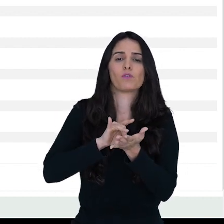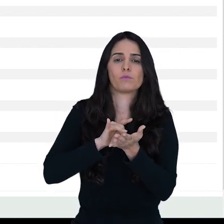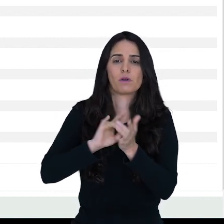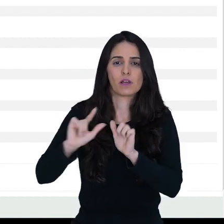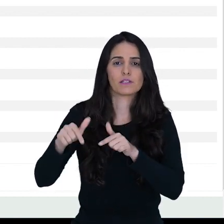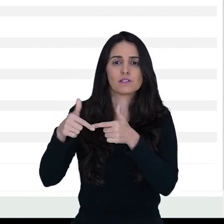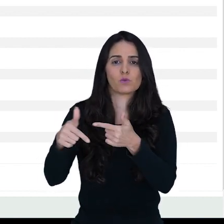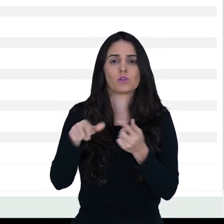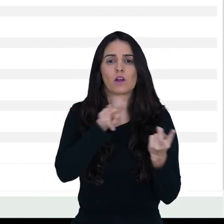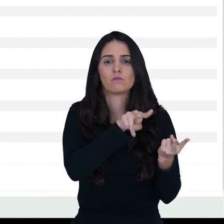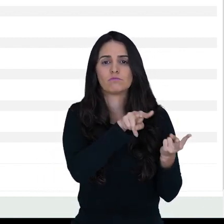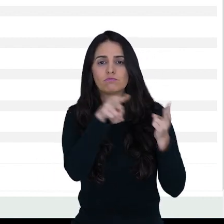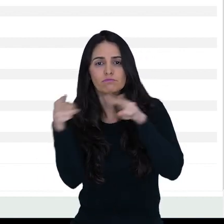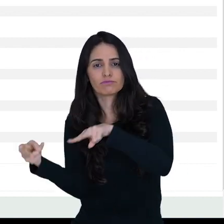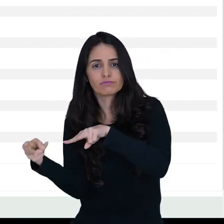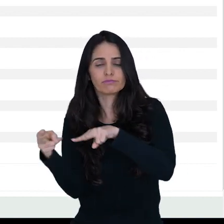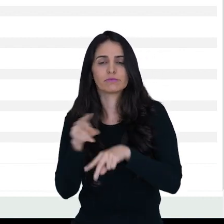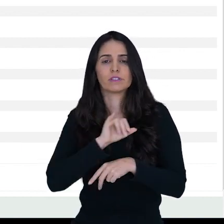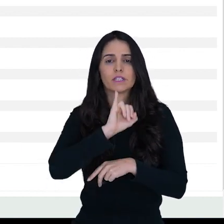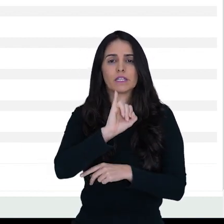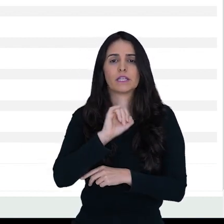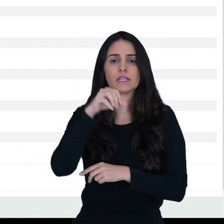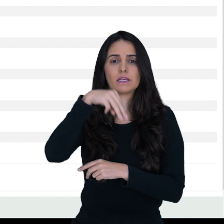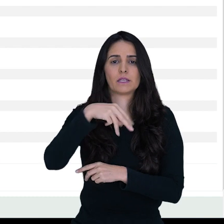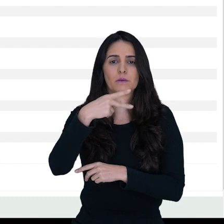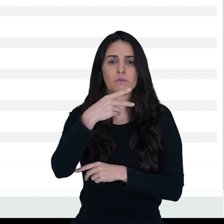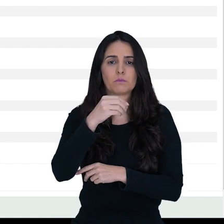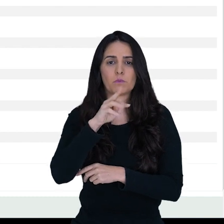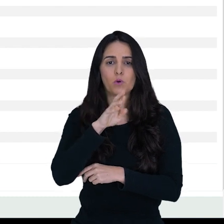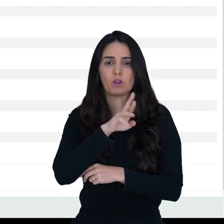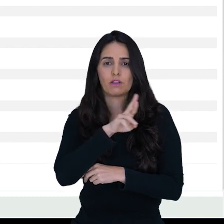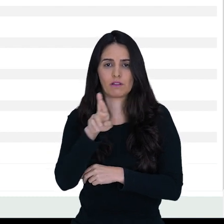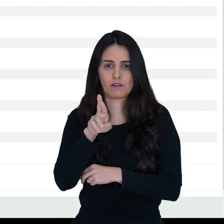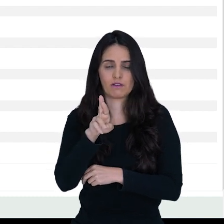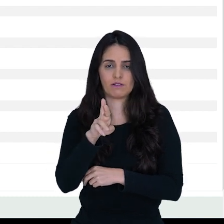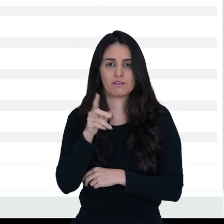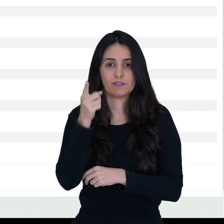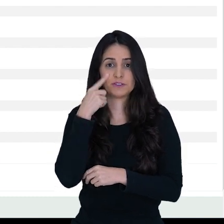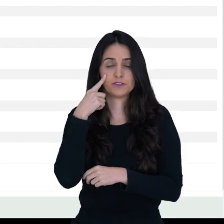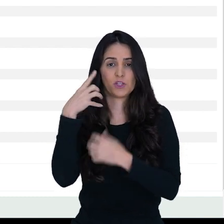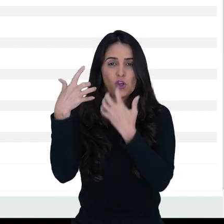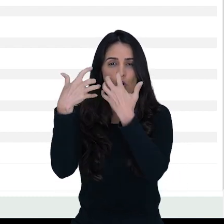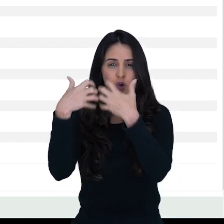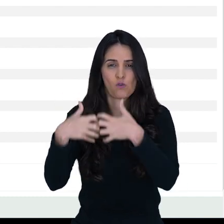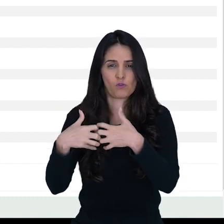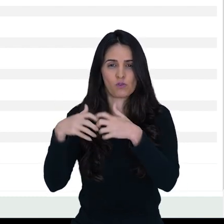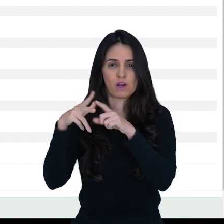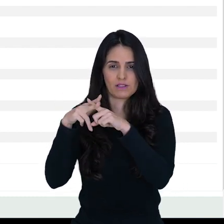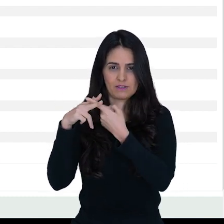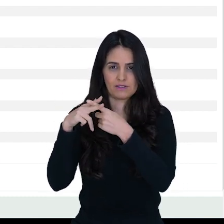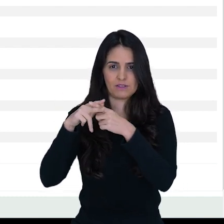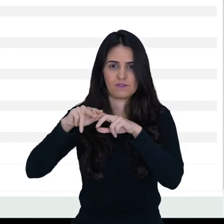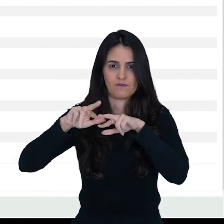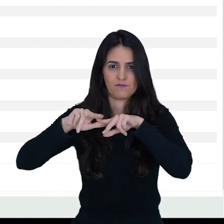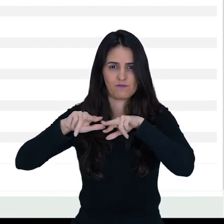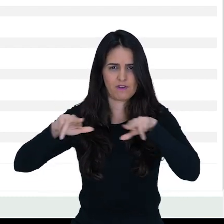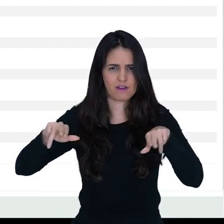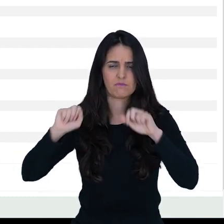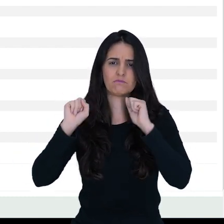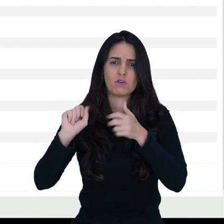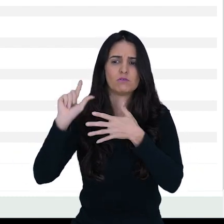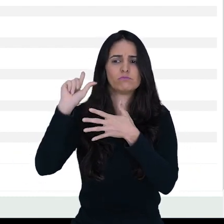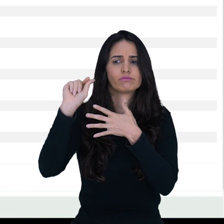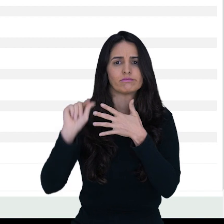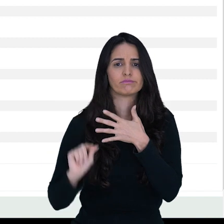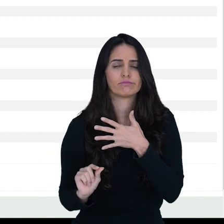e confirmar e vamos Executar a importação aqui nas configurações você tem diversas configurações que